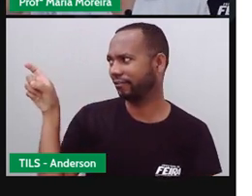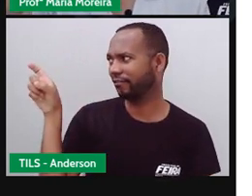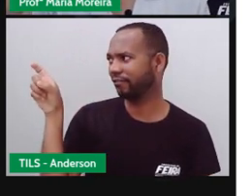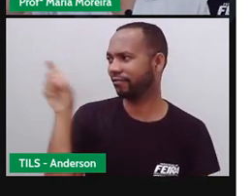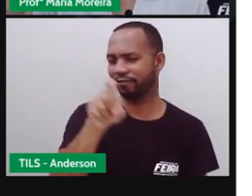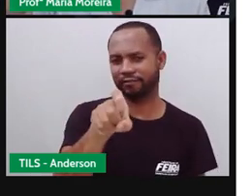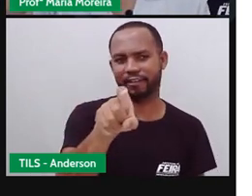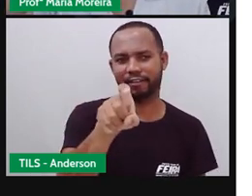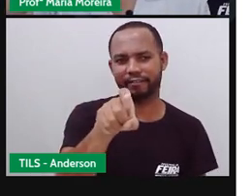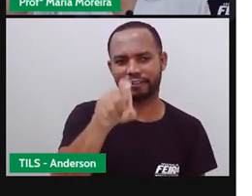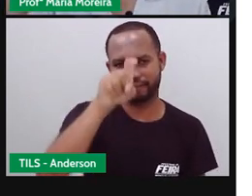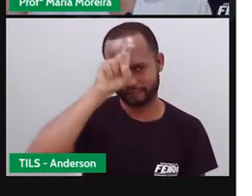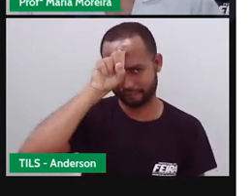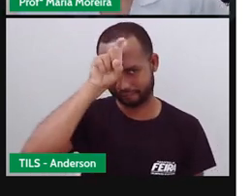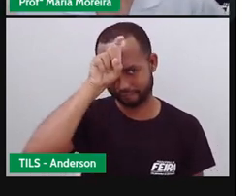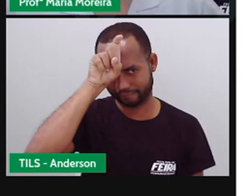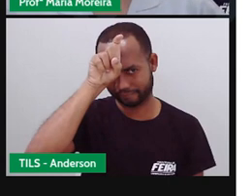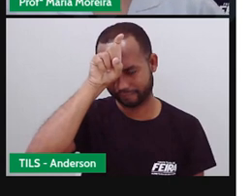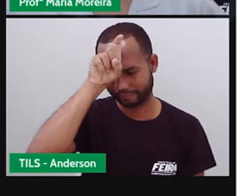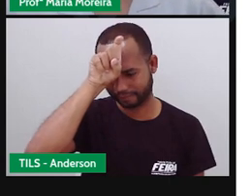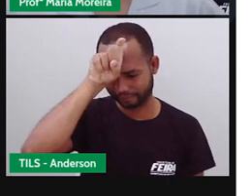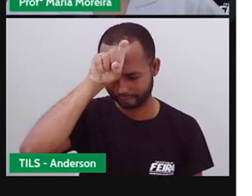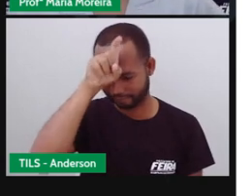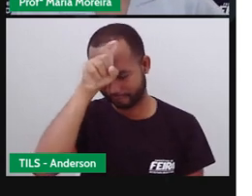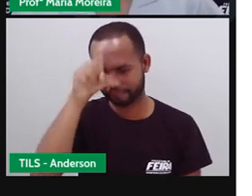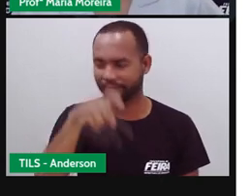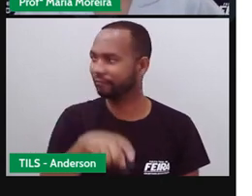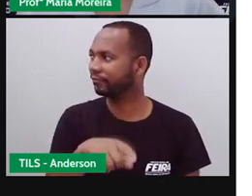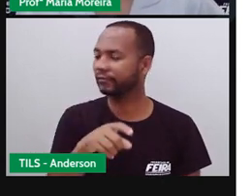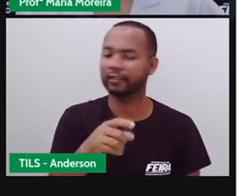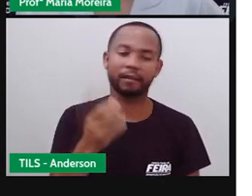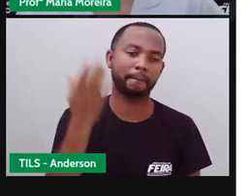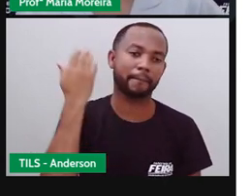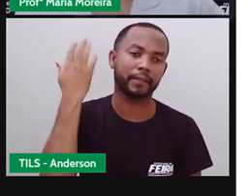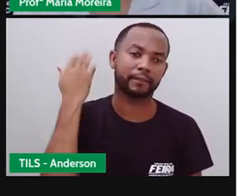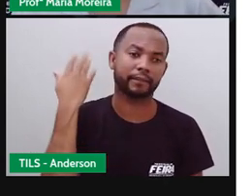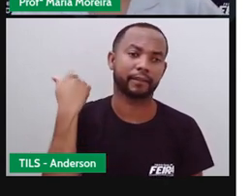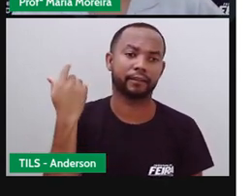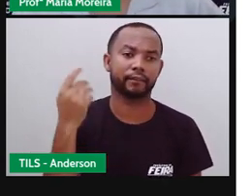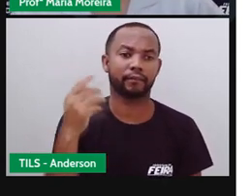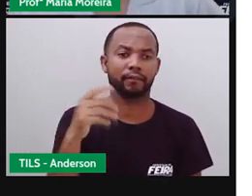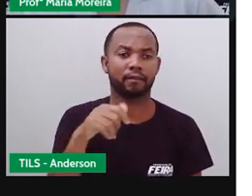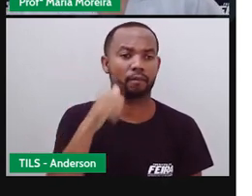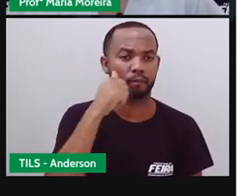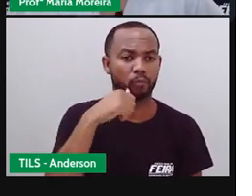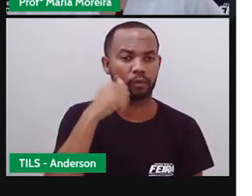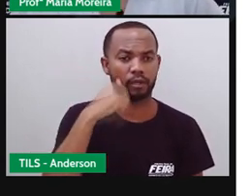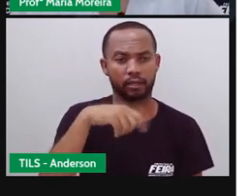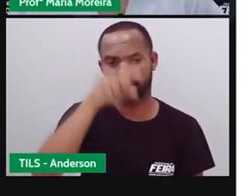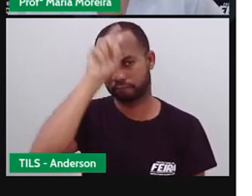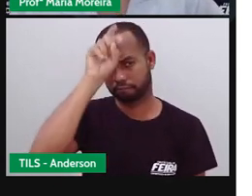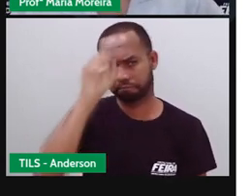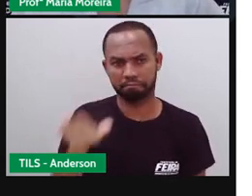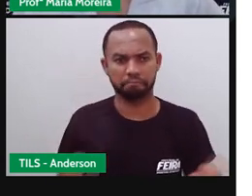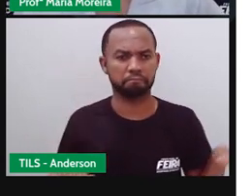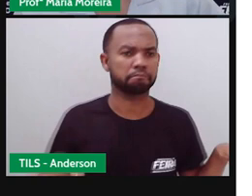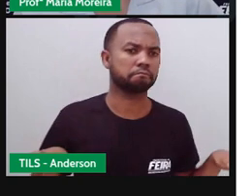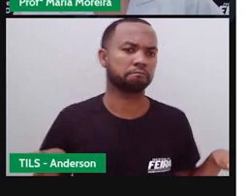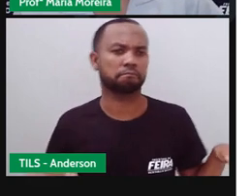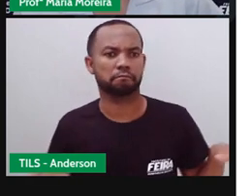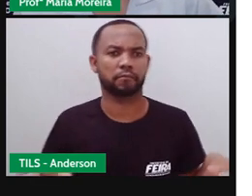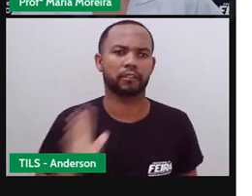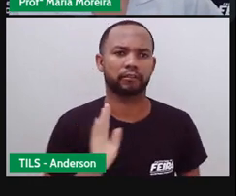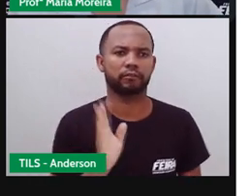assim o Egito o Egito né hoje então antigo aparece aqui Cleópatra né lá já